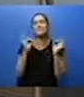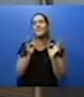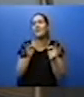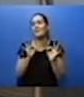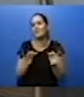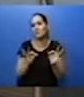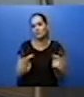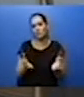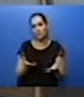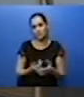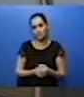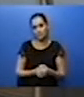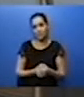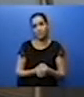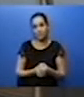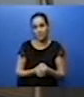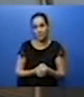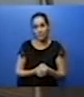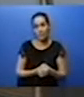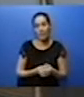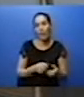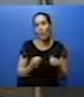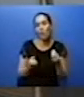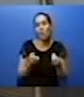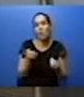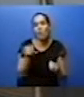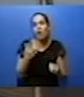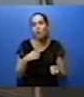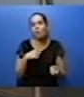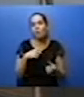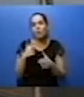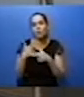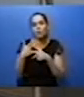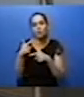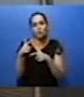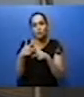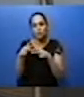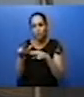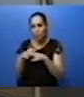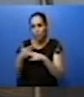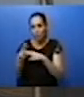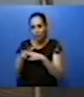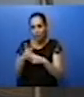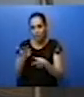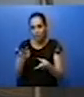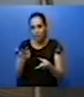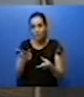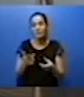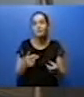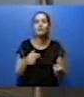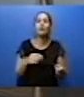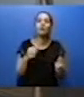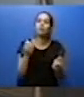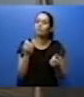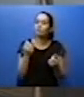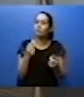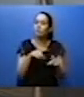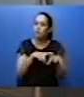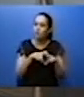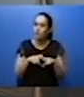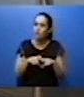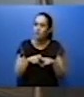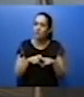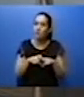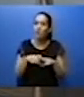exatamente quanto você tem de chocolate para você por isso em adição e subtração